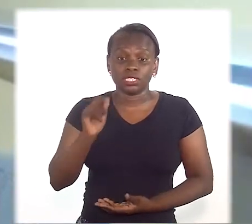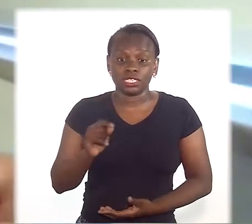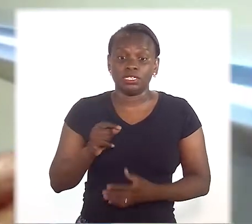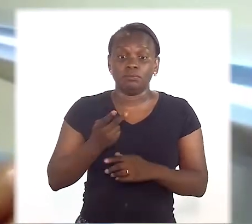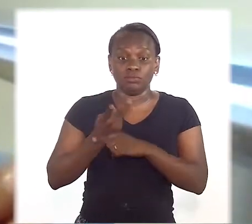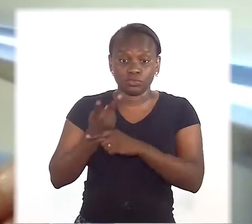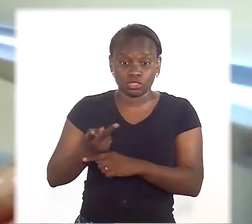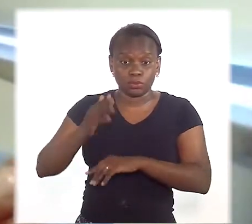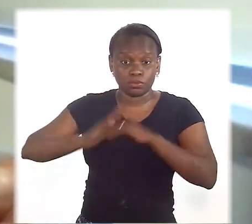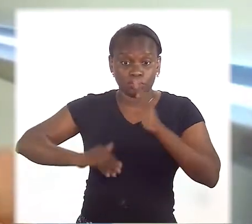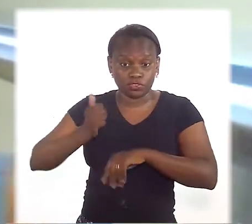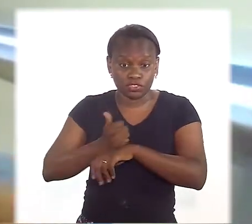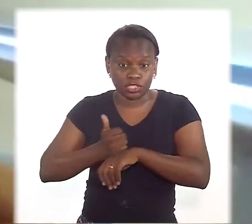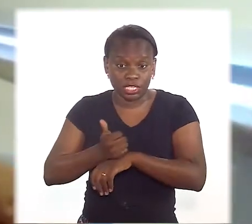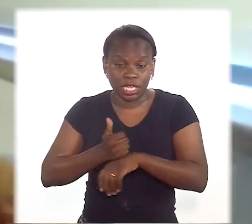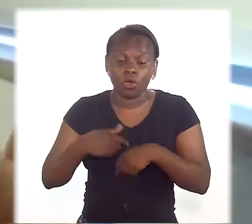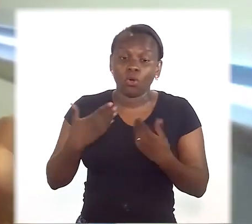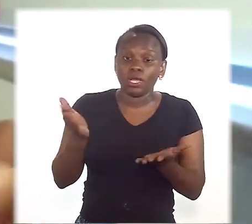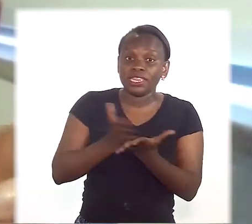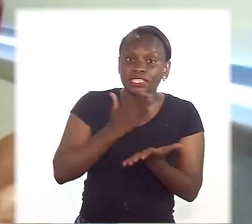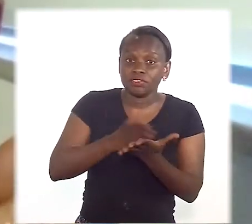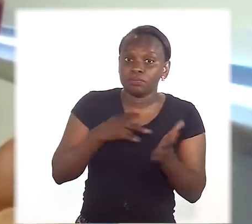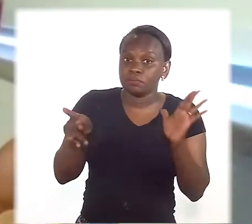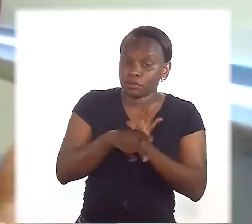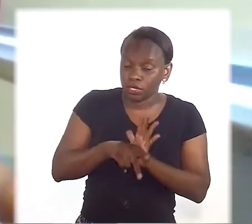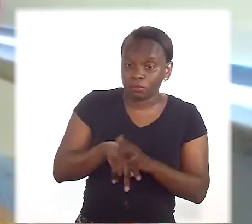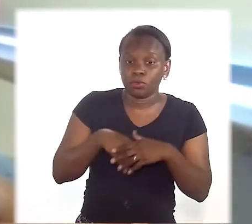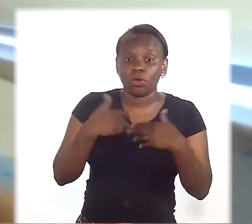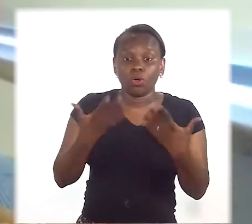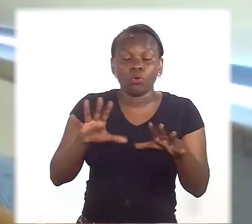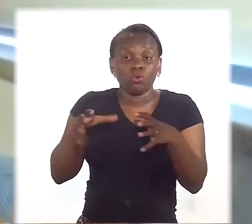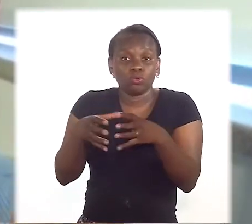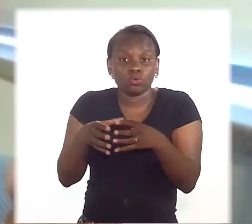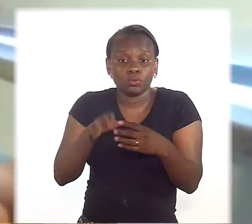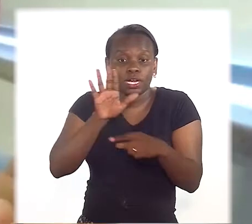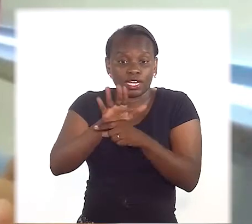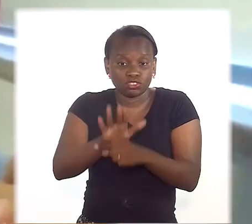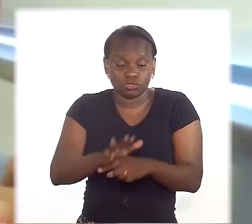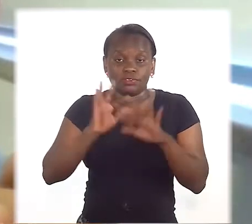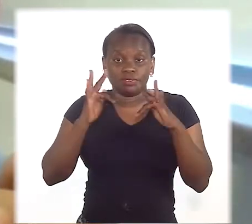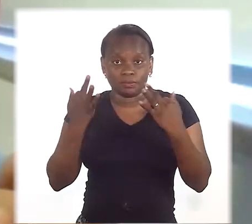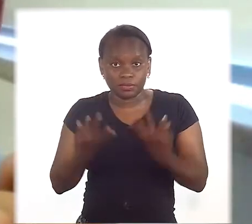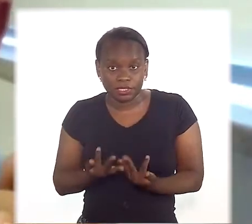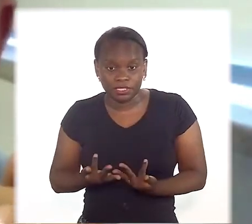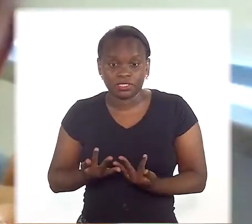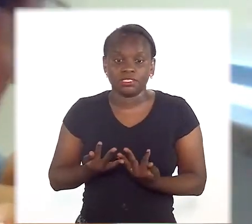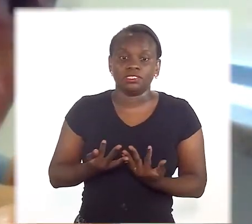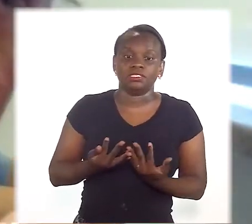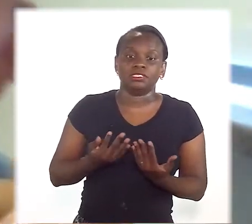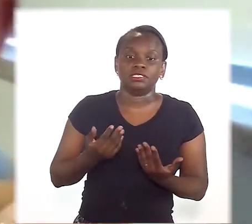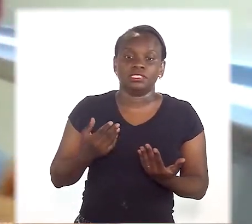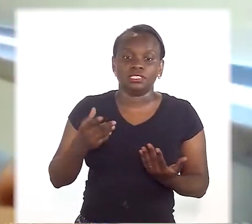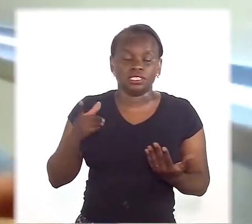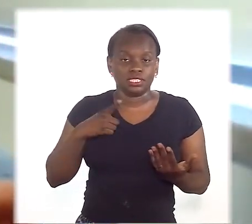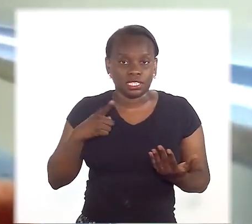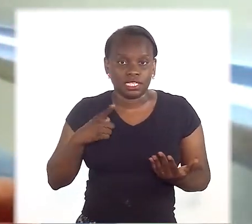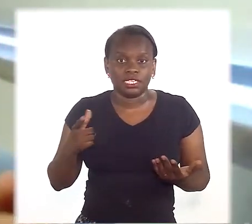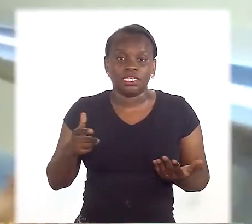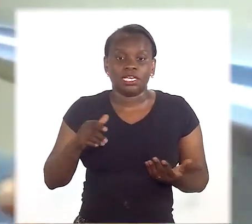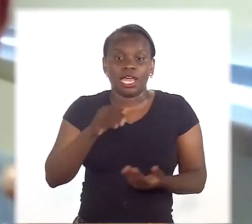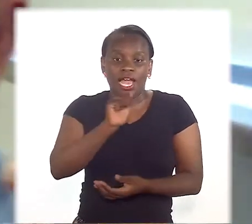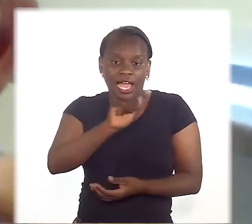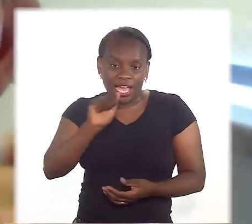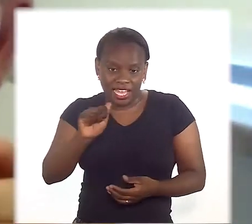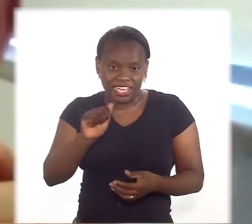ou buscar um profissional, ou uma literatura específica, ou grupos de ajuda familiar, como o Amor Exigente,